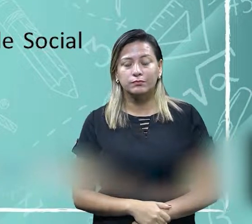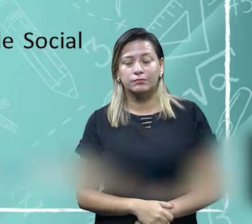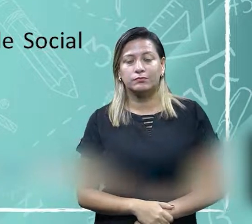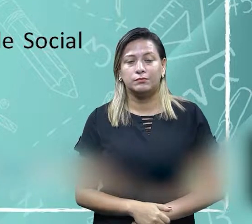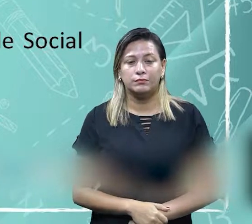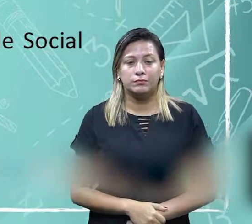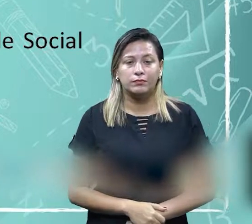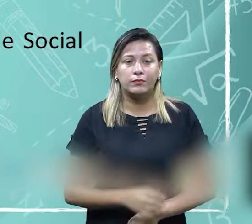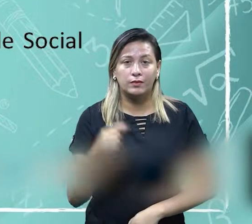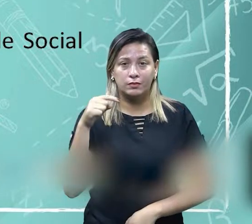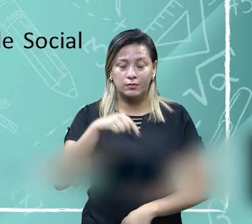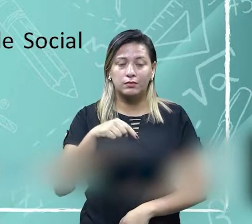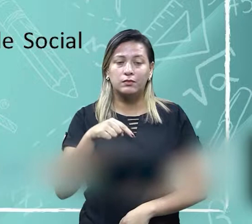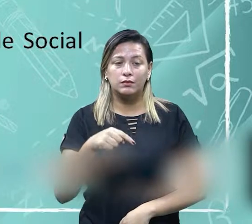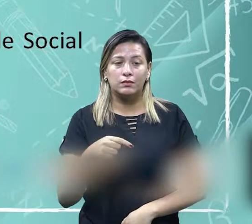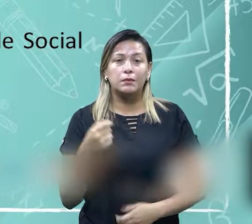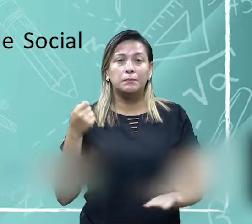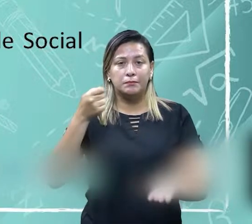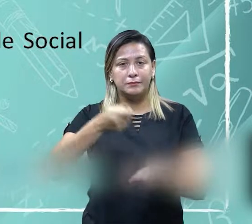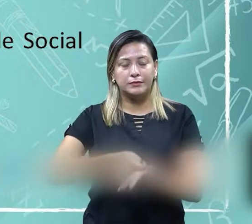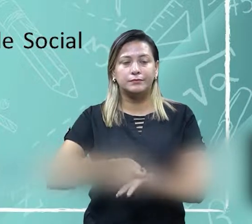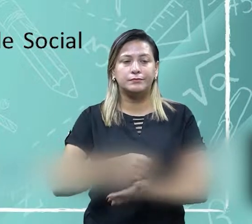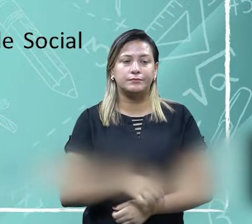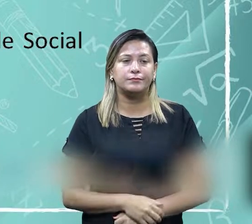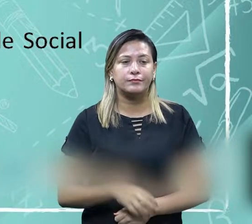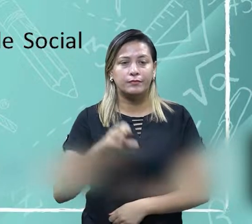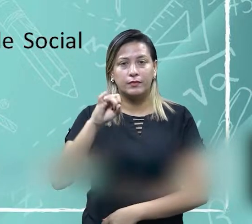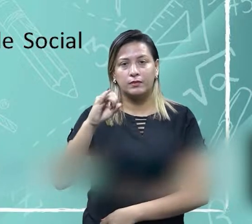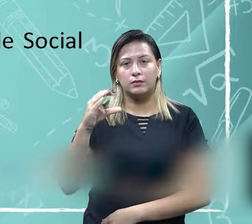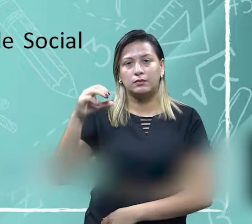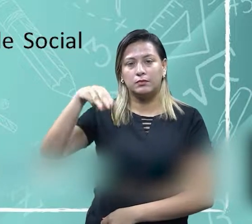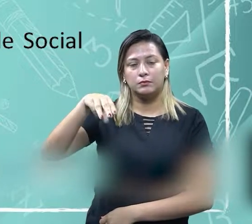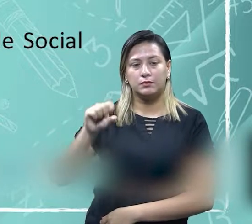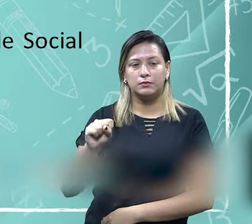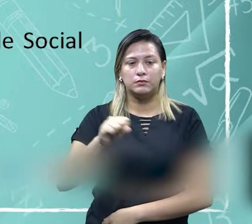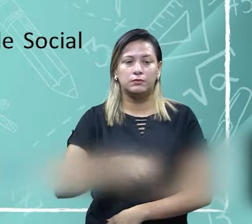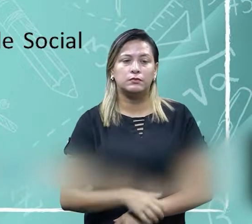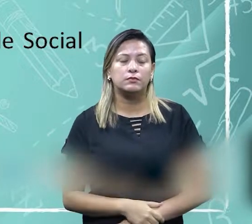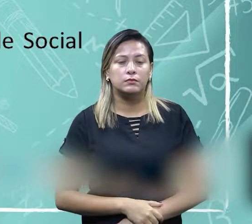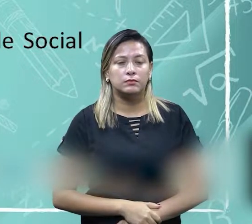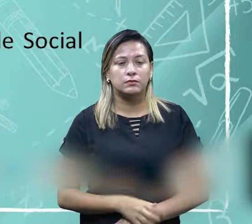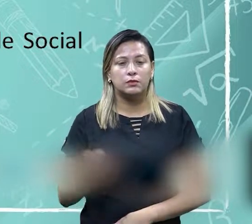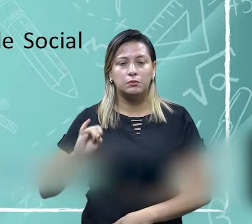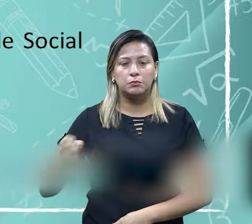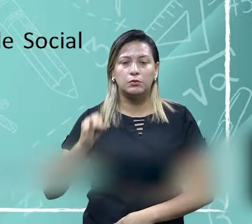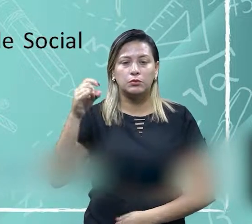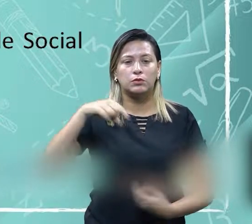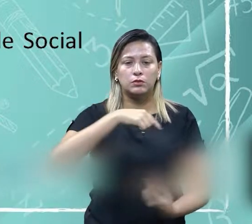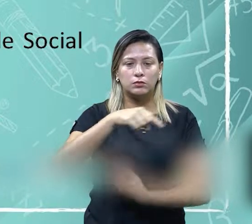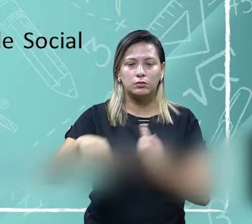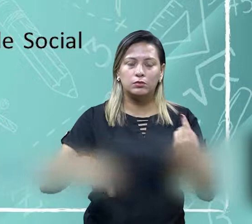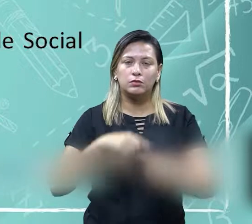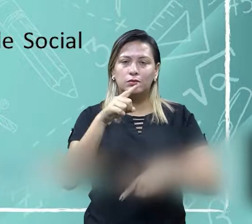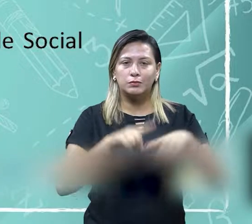no país, você paga uma taxa. O ICMS, né, é exatamente Imposto sobre a Circulação de